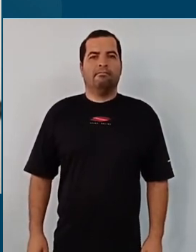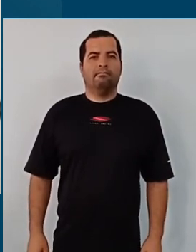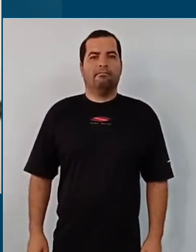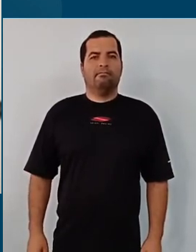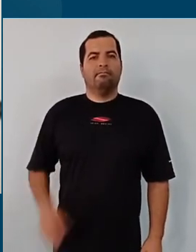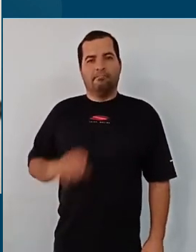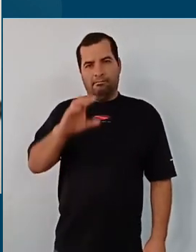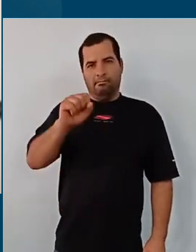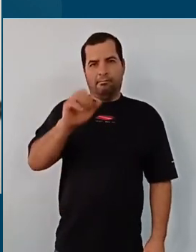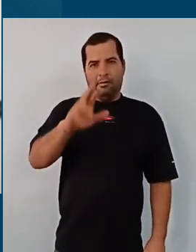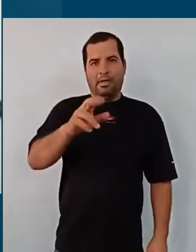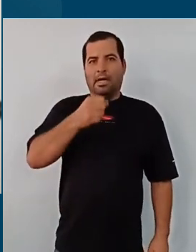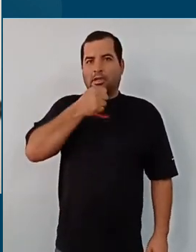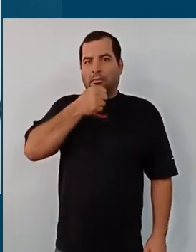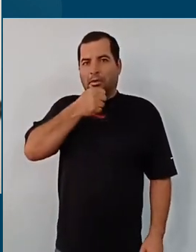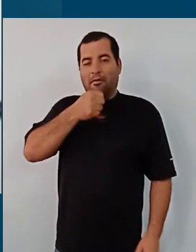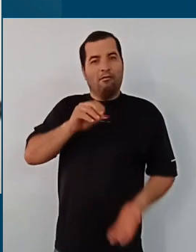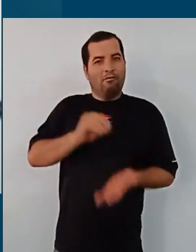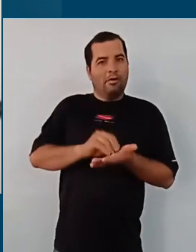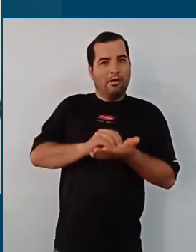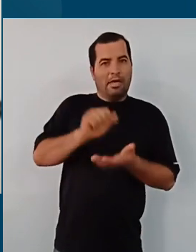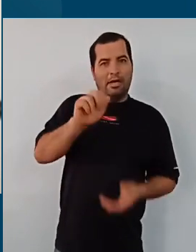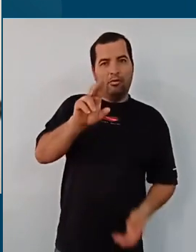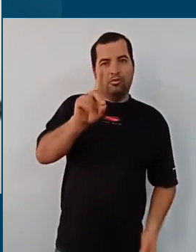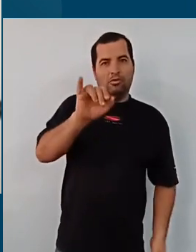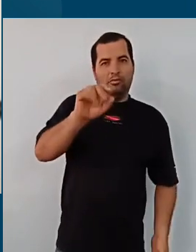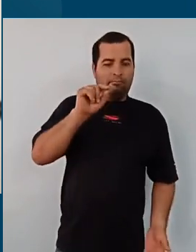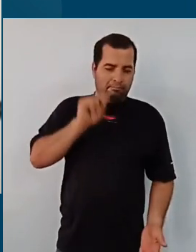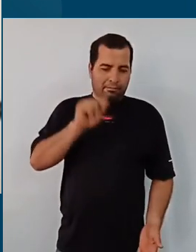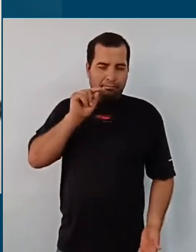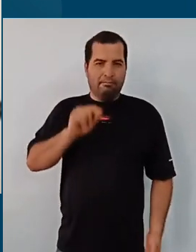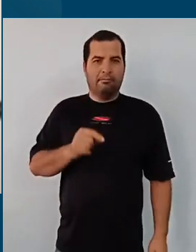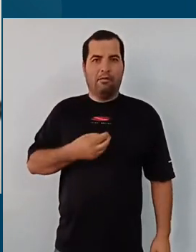Professor César, seu áudio.